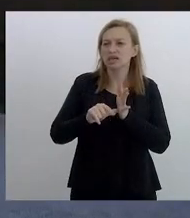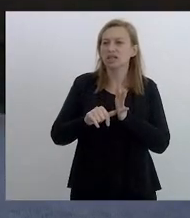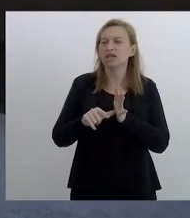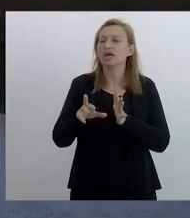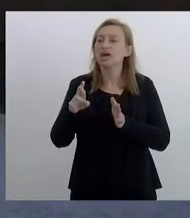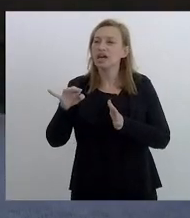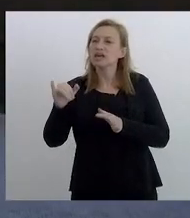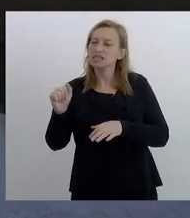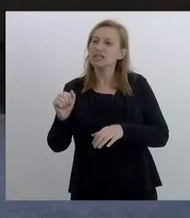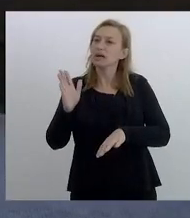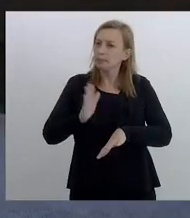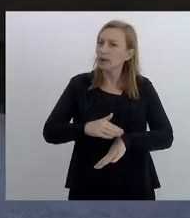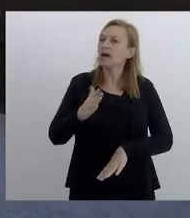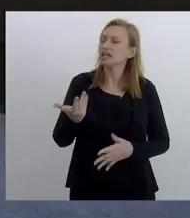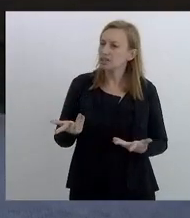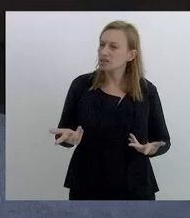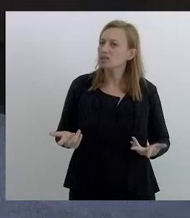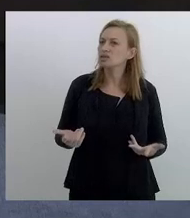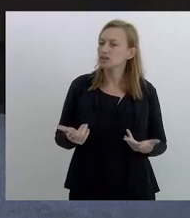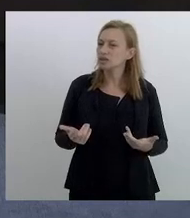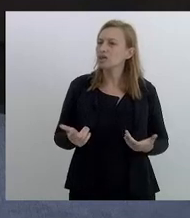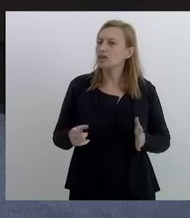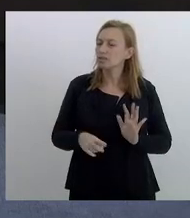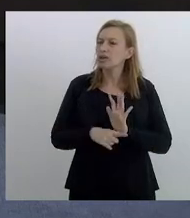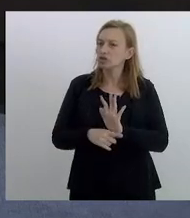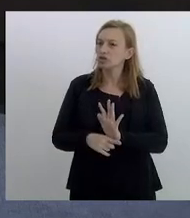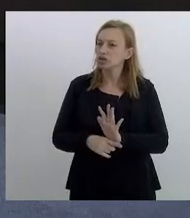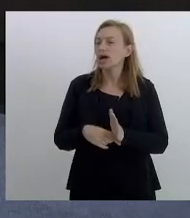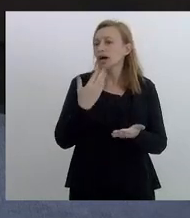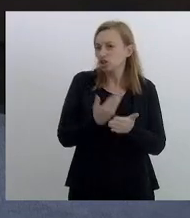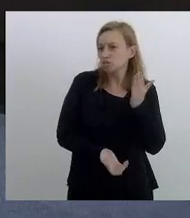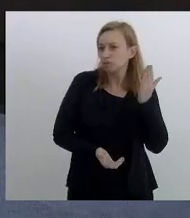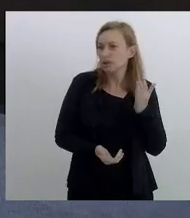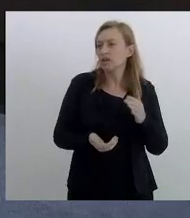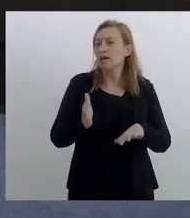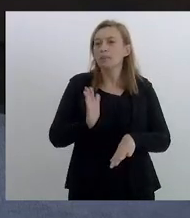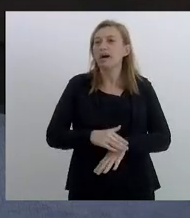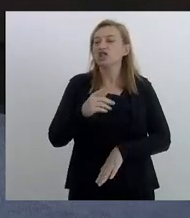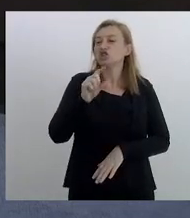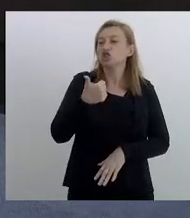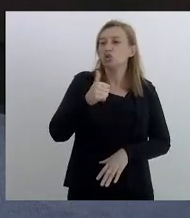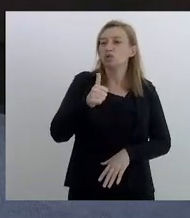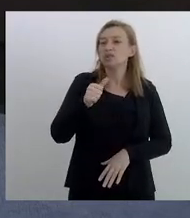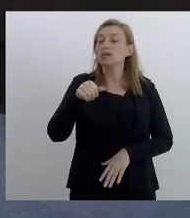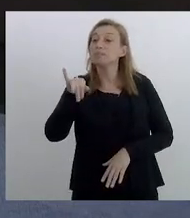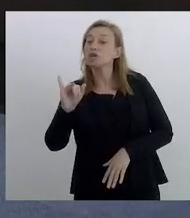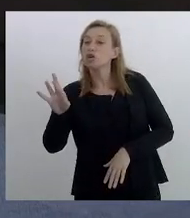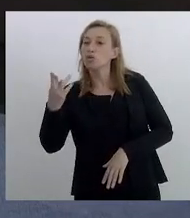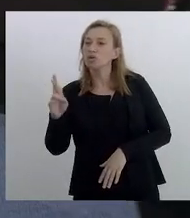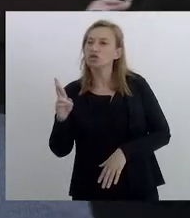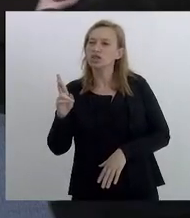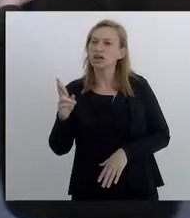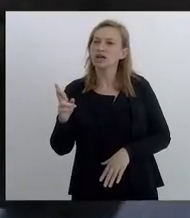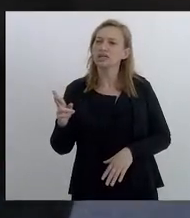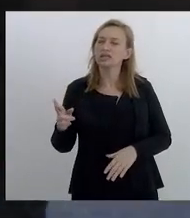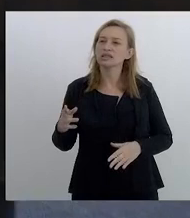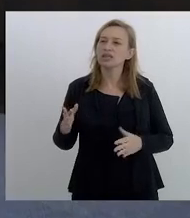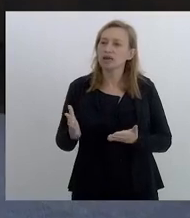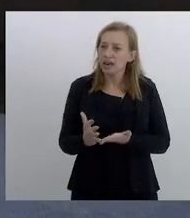receita já é mais que o suficiente para recompor as perdas. Já tem mais de 11 bilhões de reais de arrecadação até